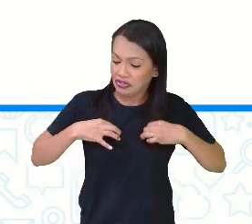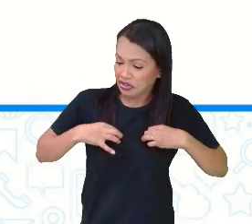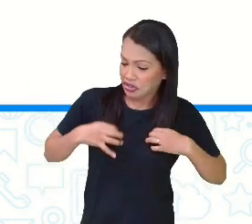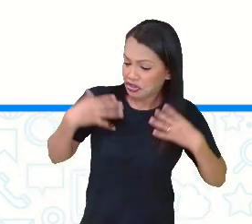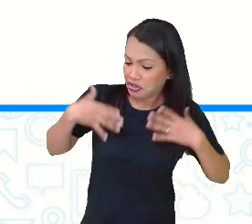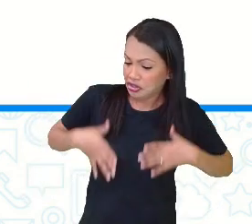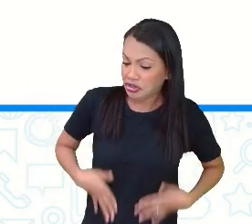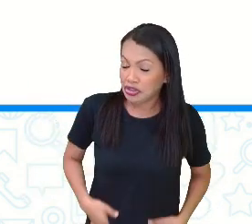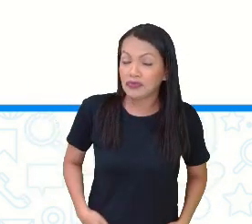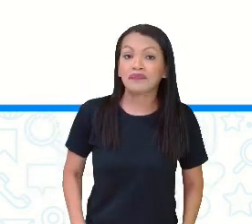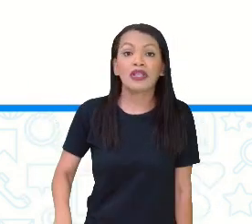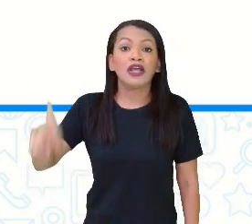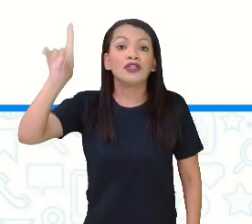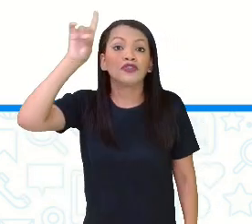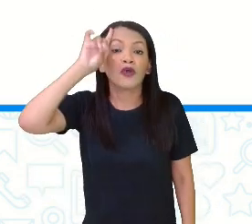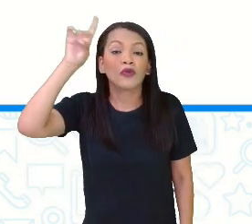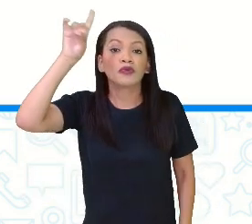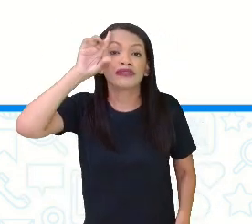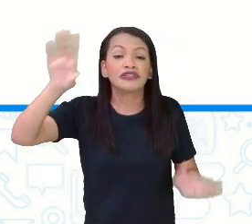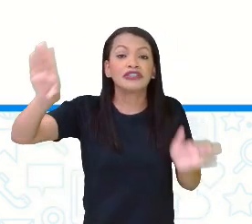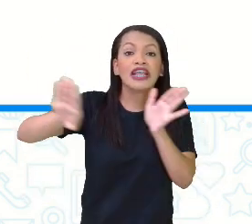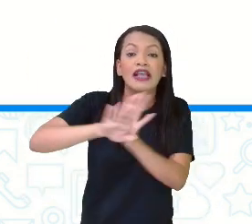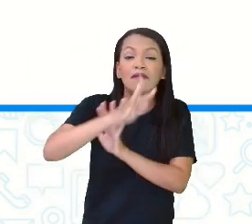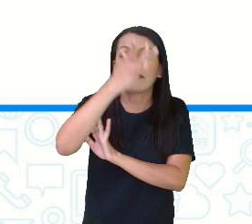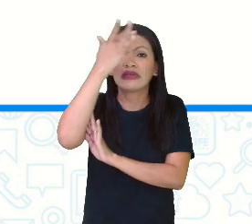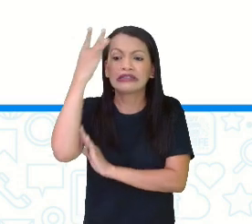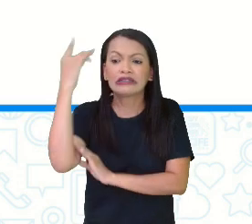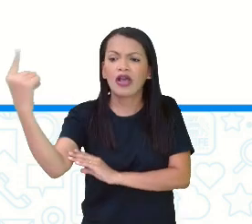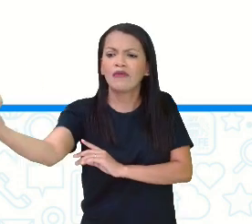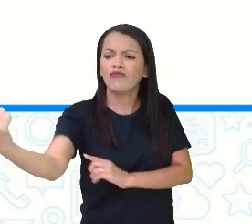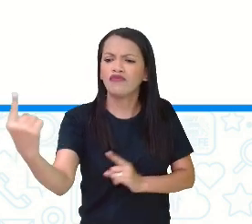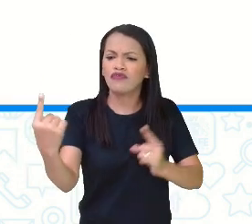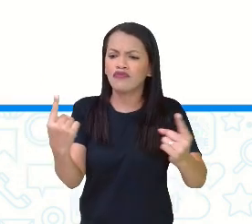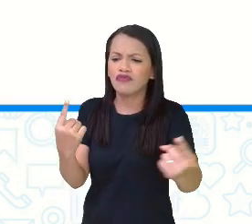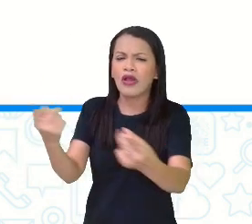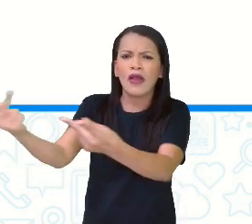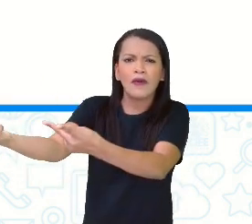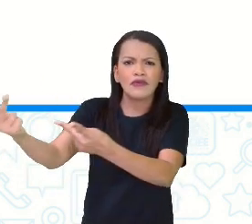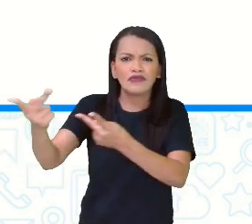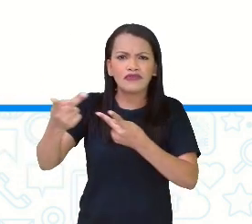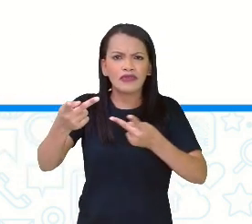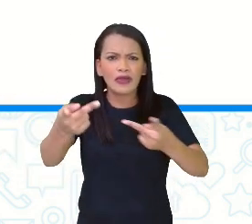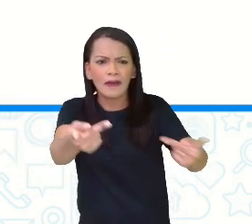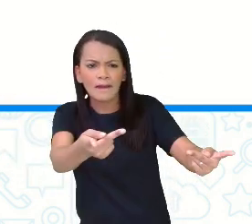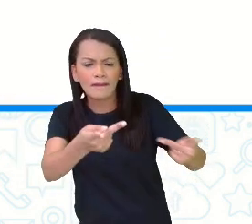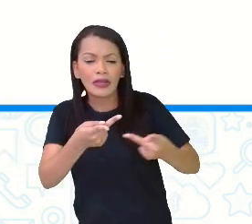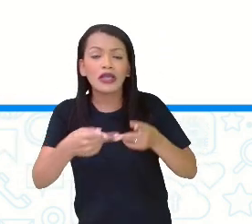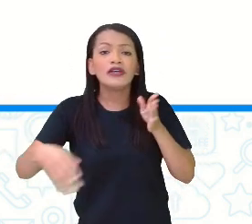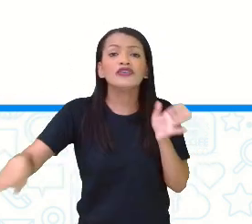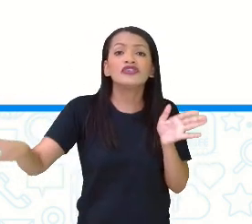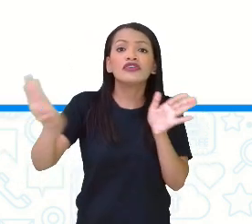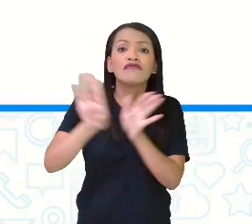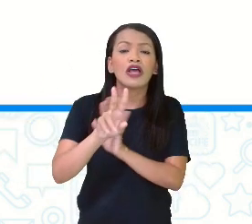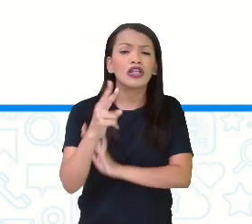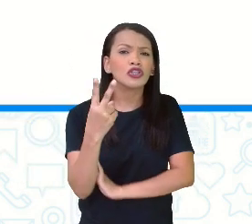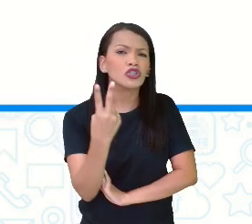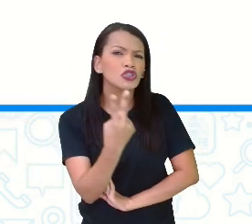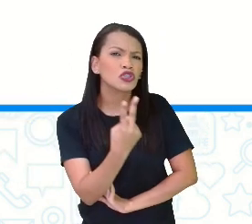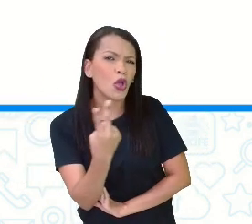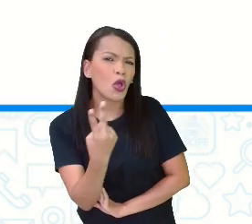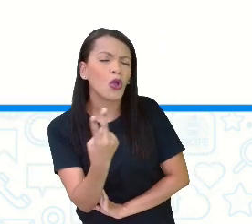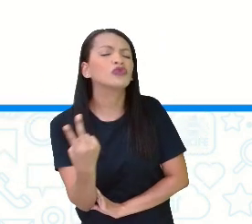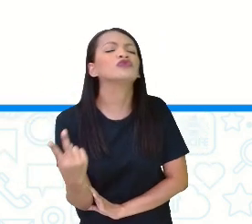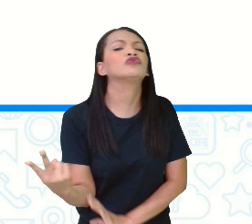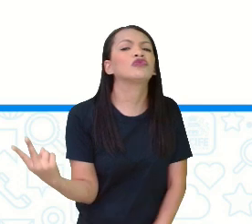chegavam multidões de forasteiros para visitá-la. E entre eles, certa ocasião, chegaram 2